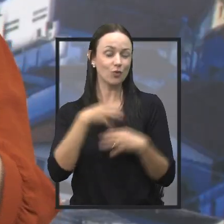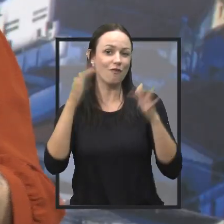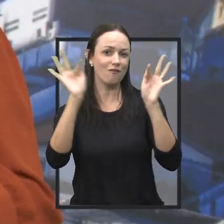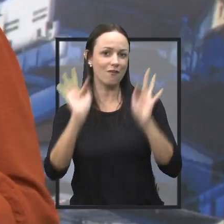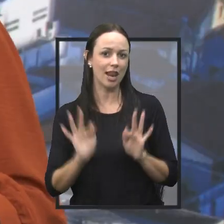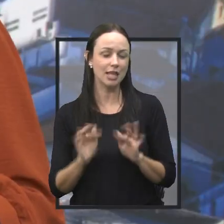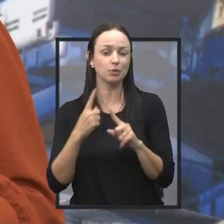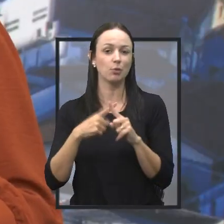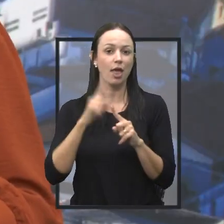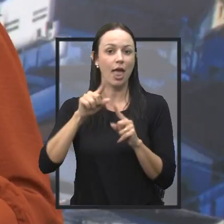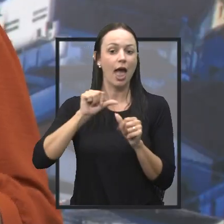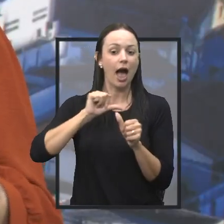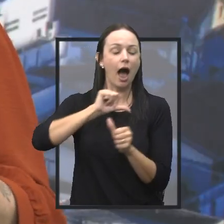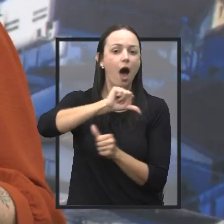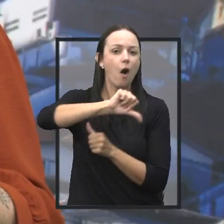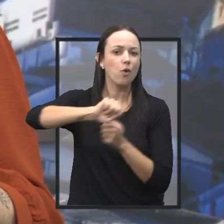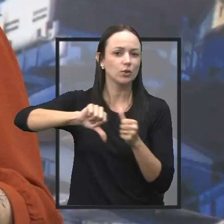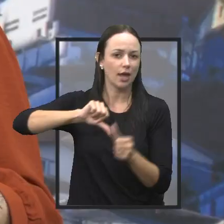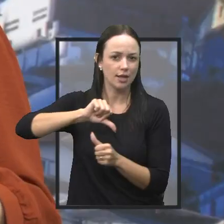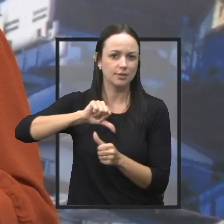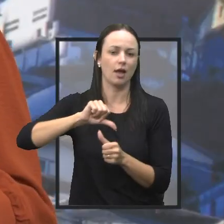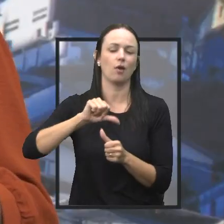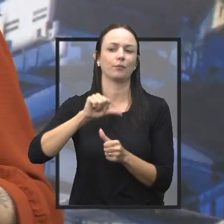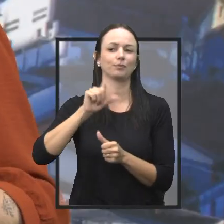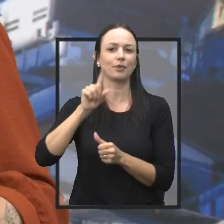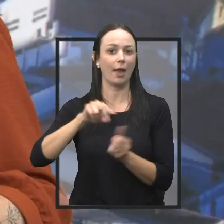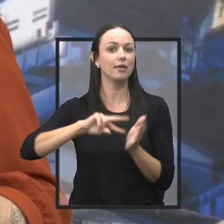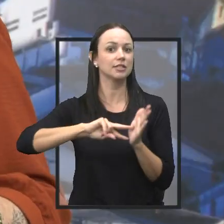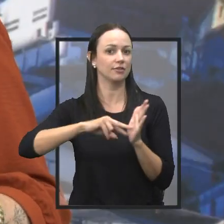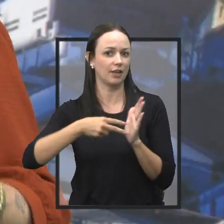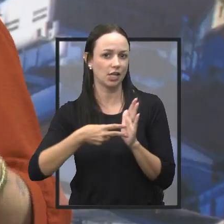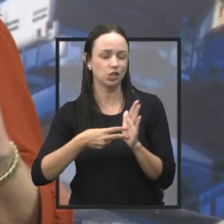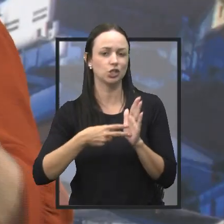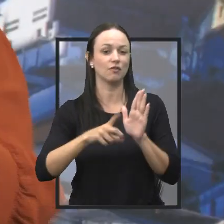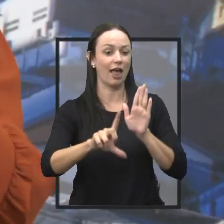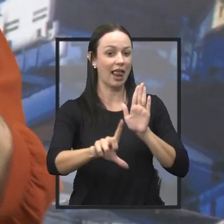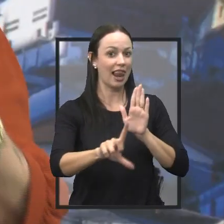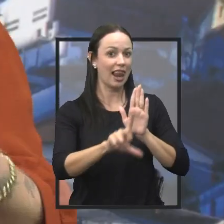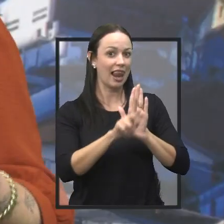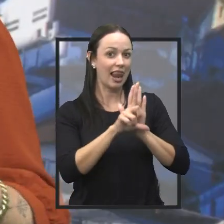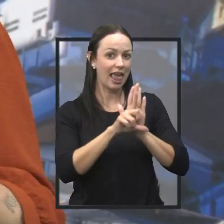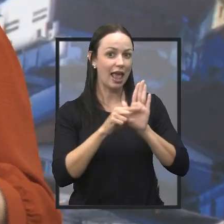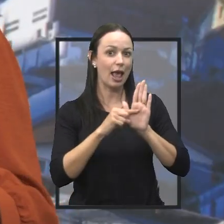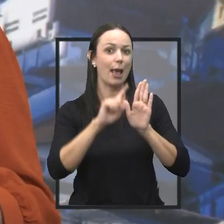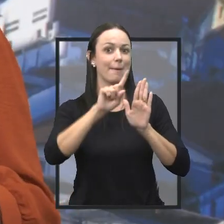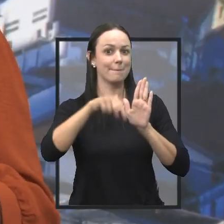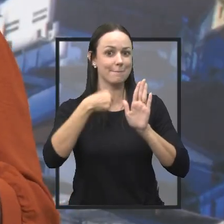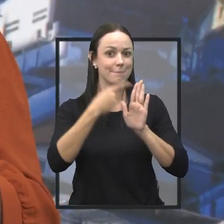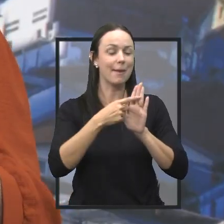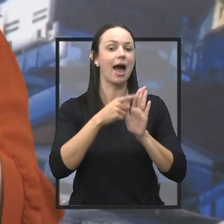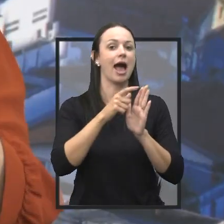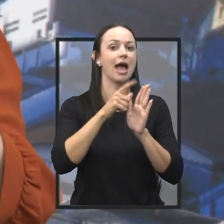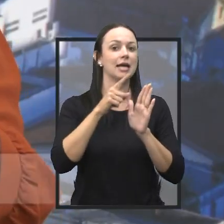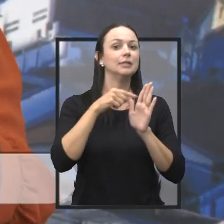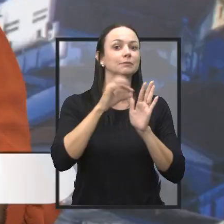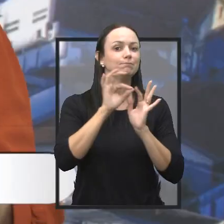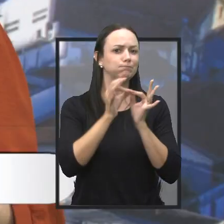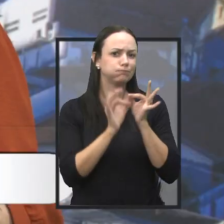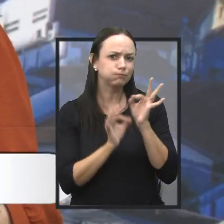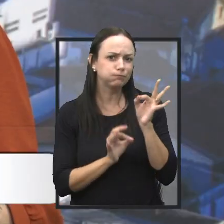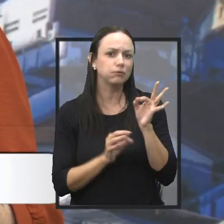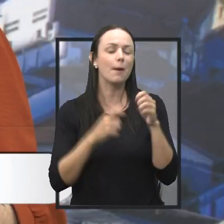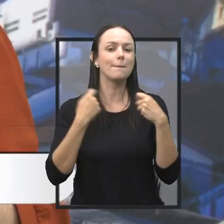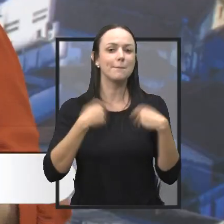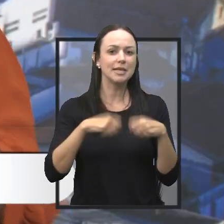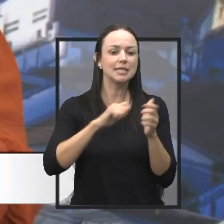uma alteração significativa, né, de uma legislação mais robusta, nós precisávamos de um número mínimo